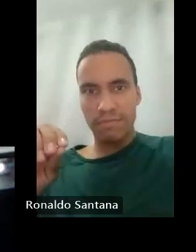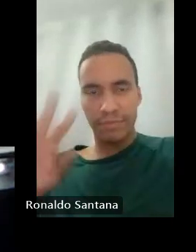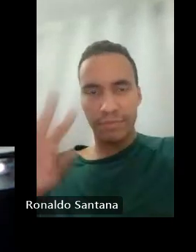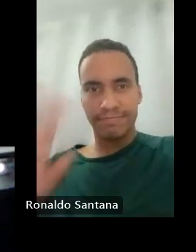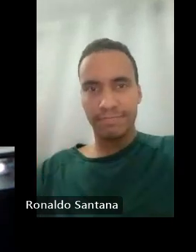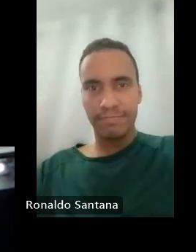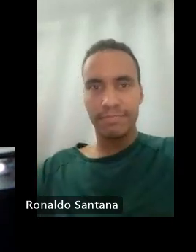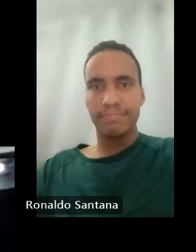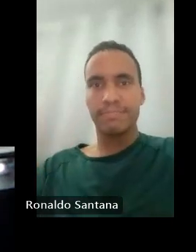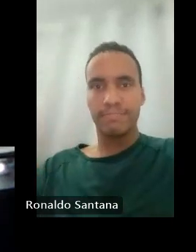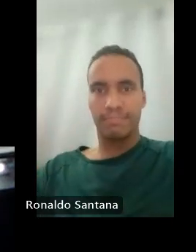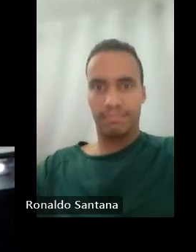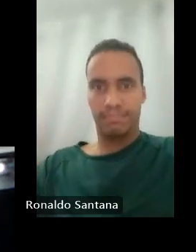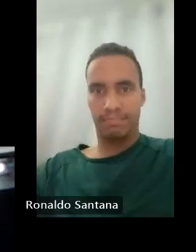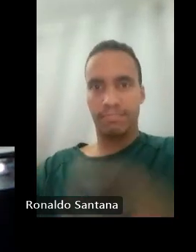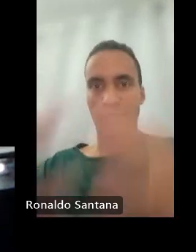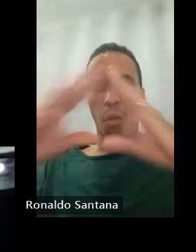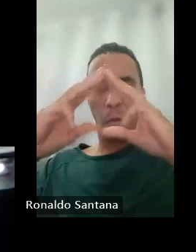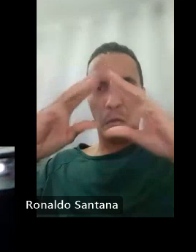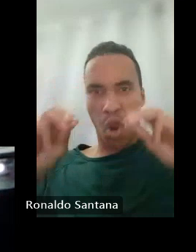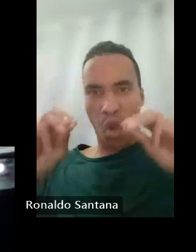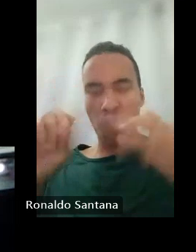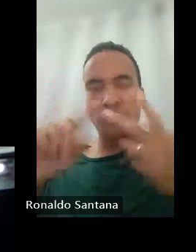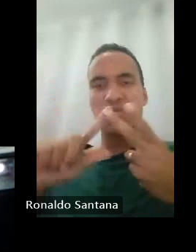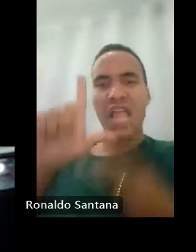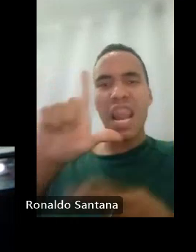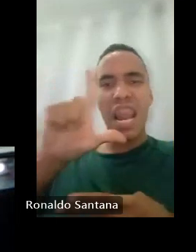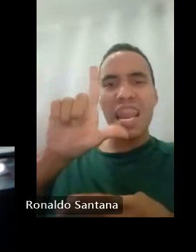Ou se é pelo Moodle mesmo.